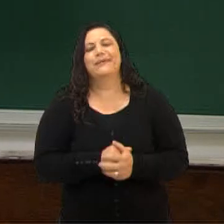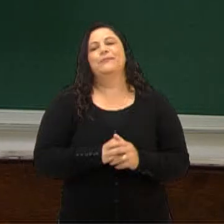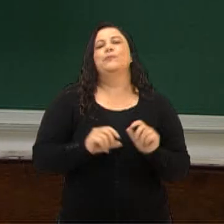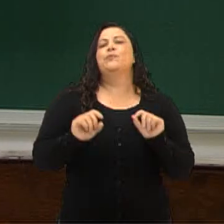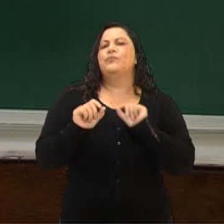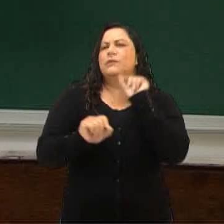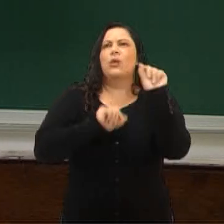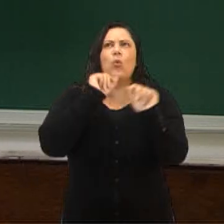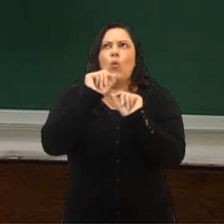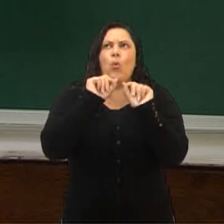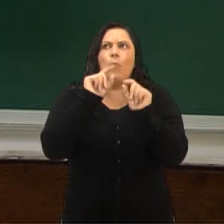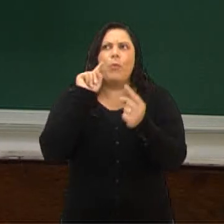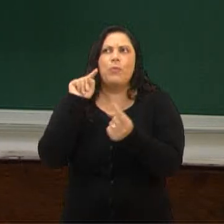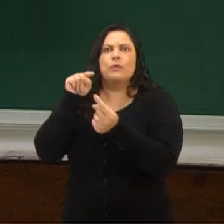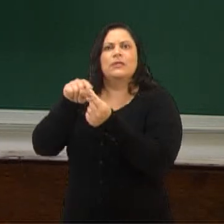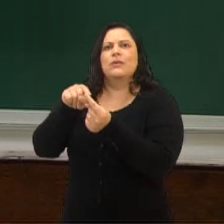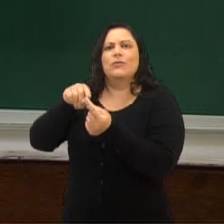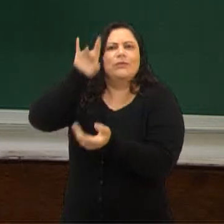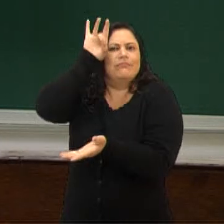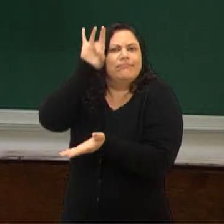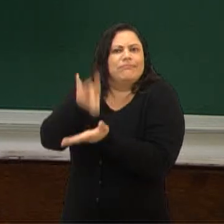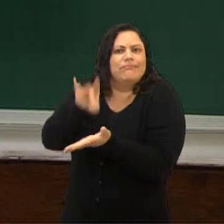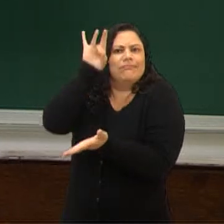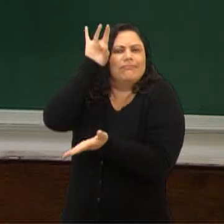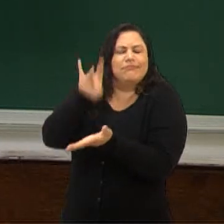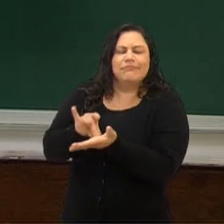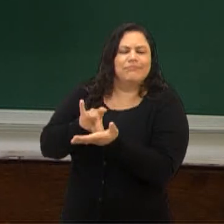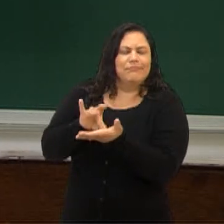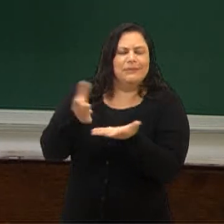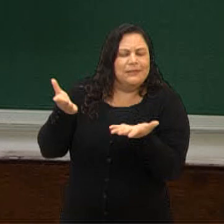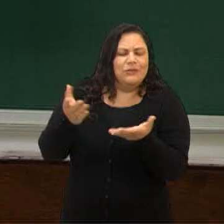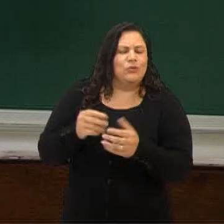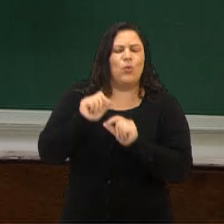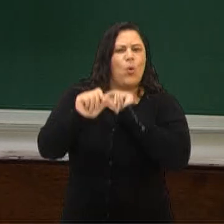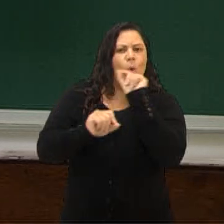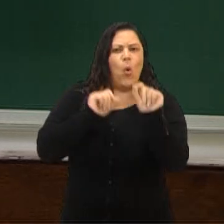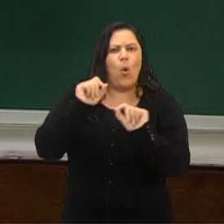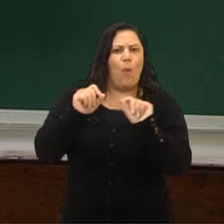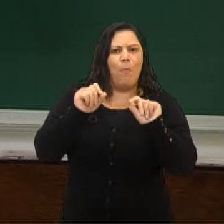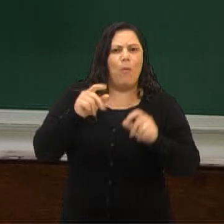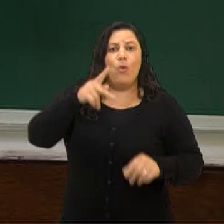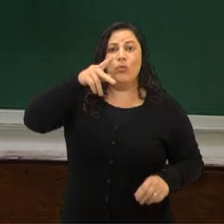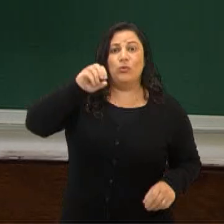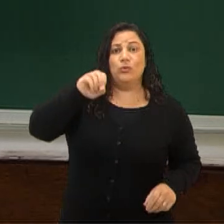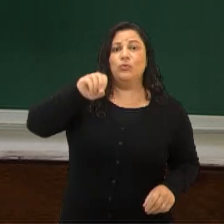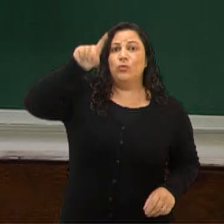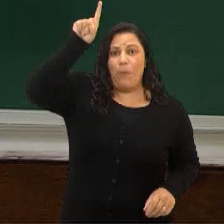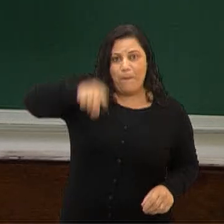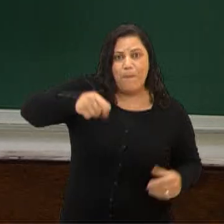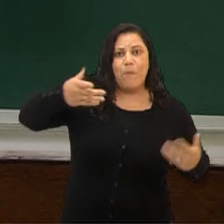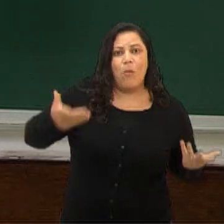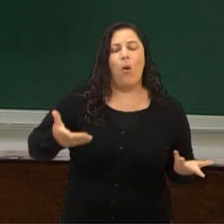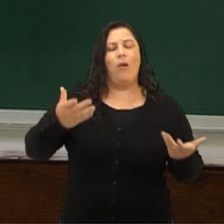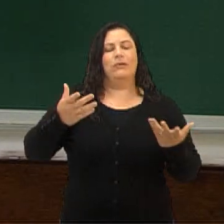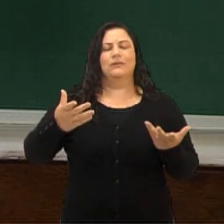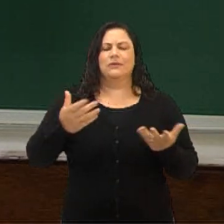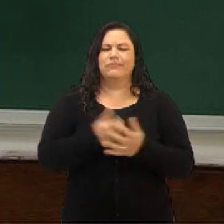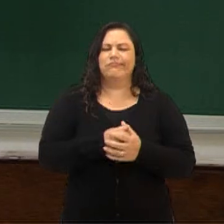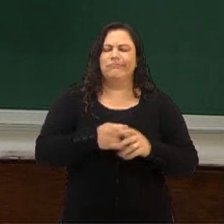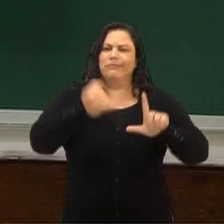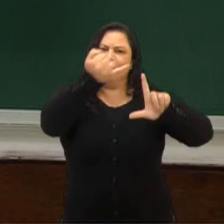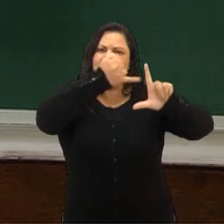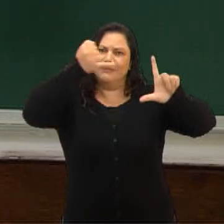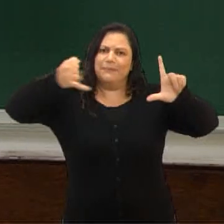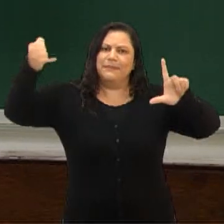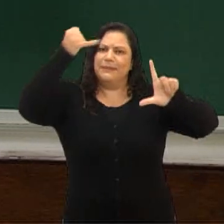do pós-impressionismo. Né? Tanto o pós como o neo-impressionismo, ele tem características assim, de artistas bem singularizadas, tá, pessoal?